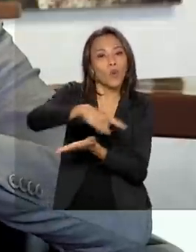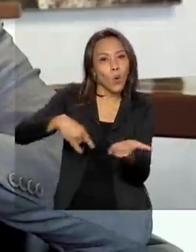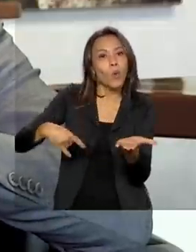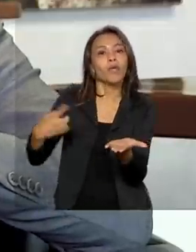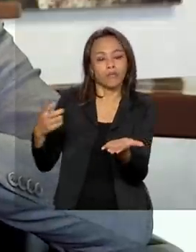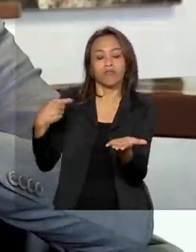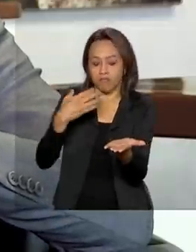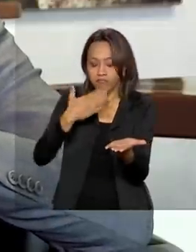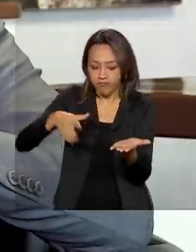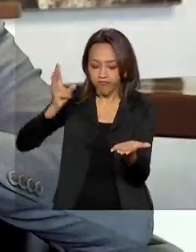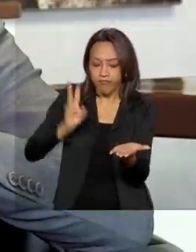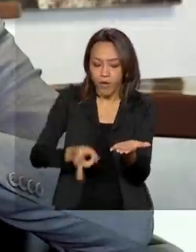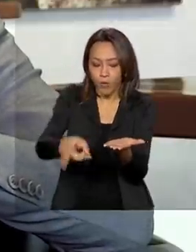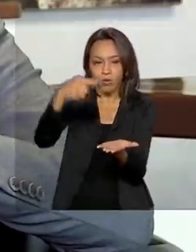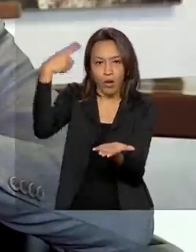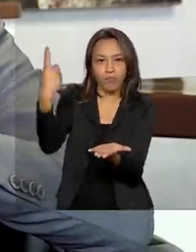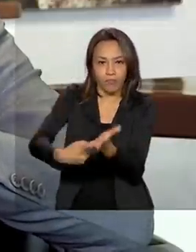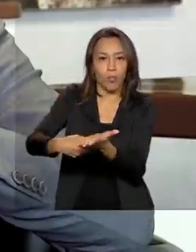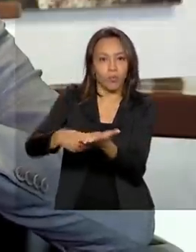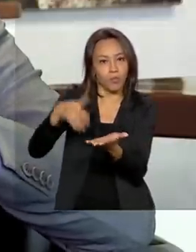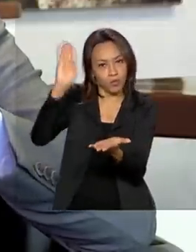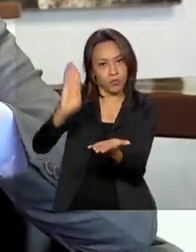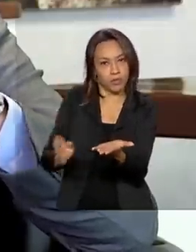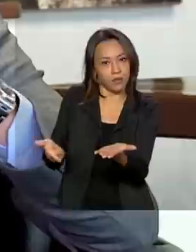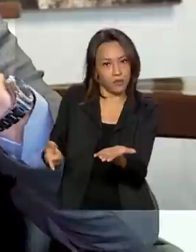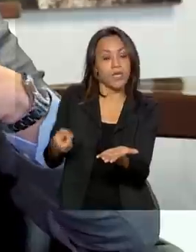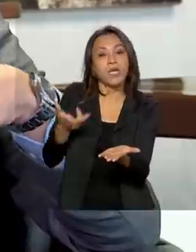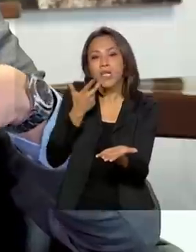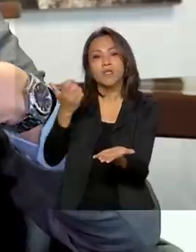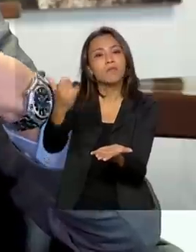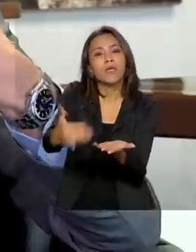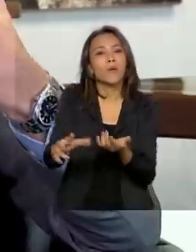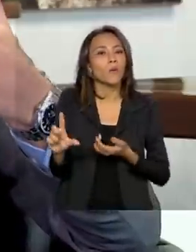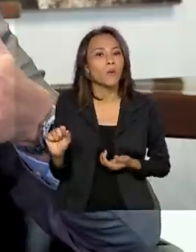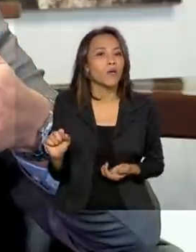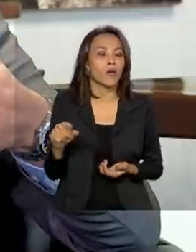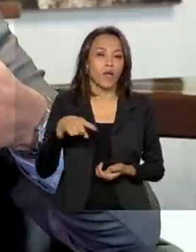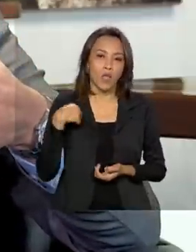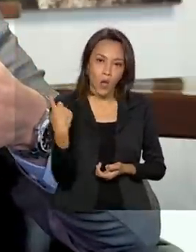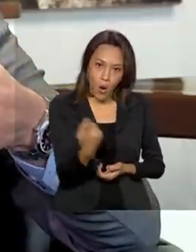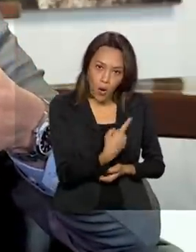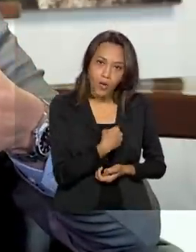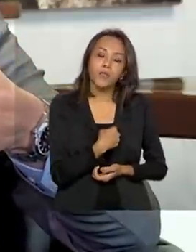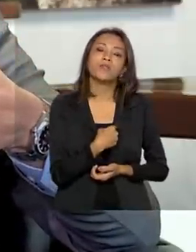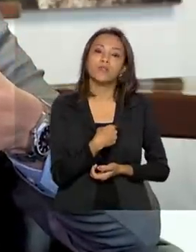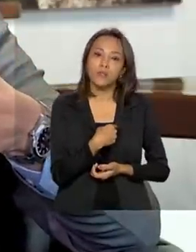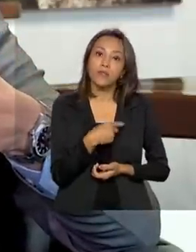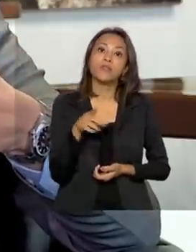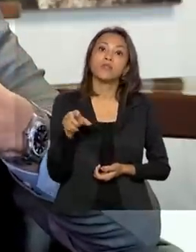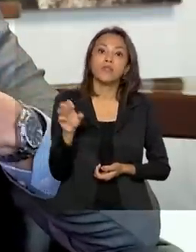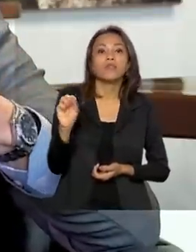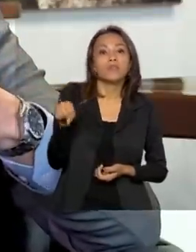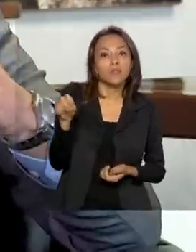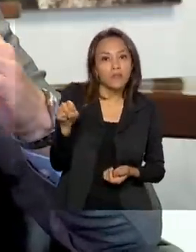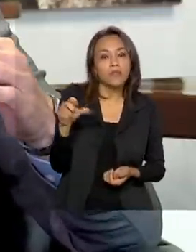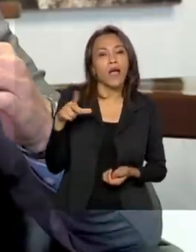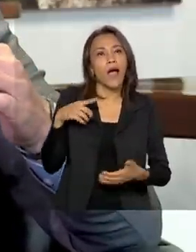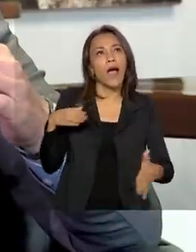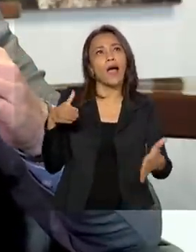nacionalmente determinado, o que o Brasil diz? Nós estaremos com a neutralidade de carbono